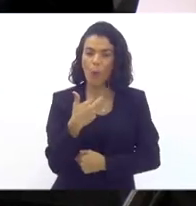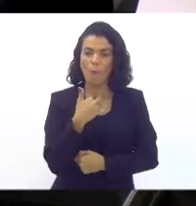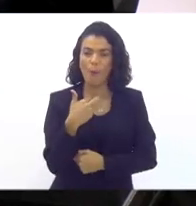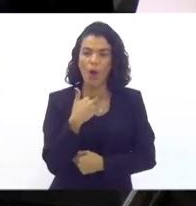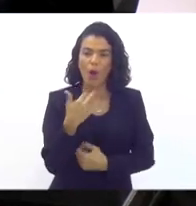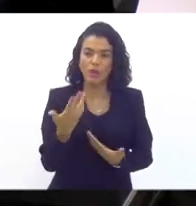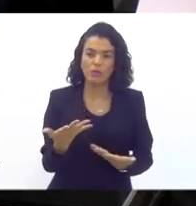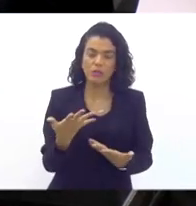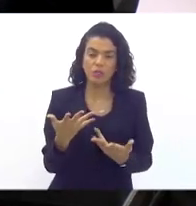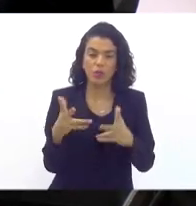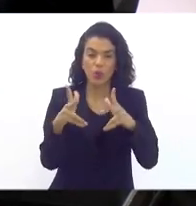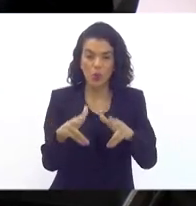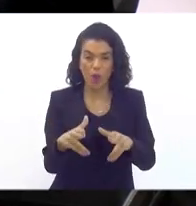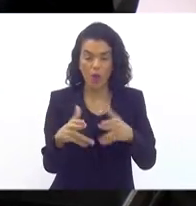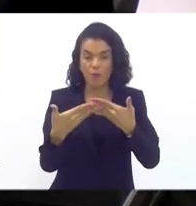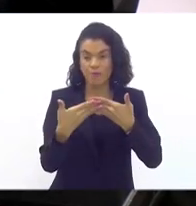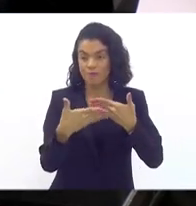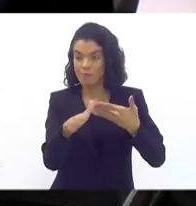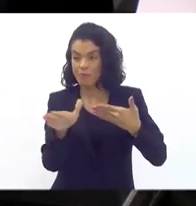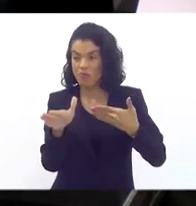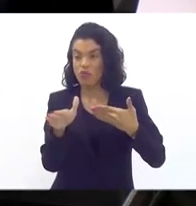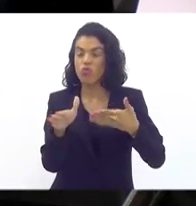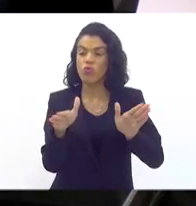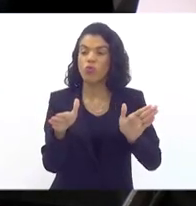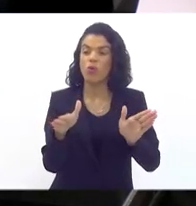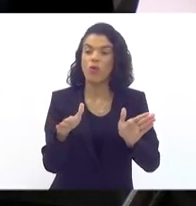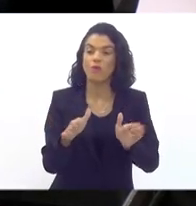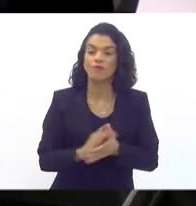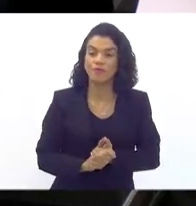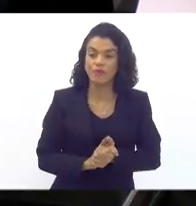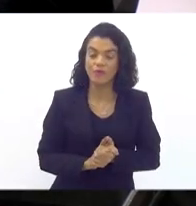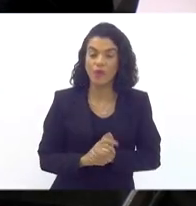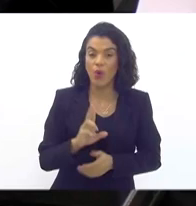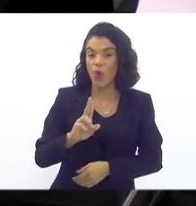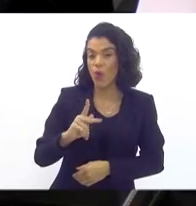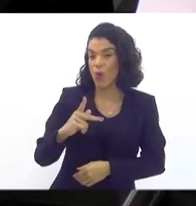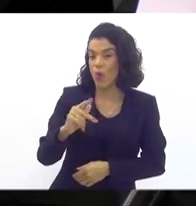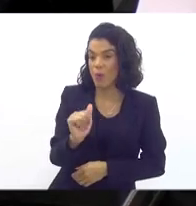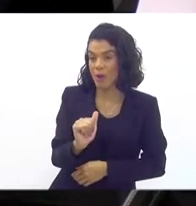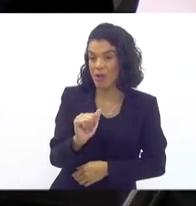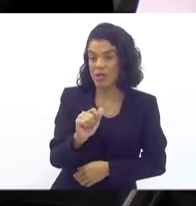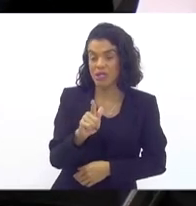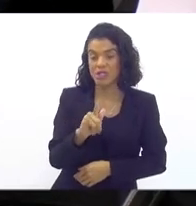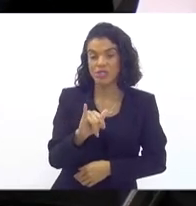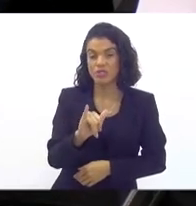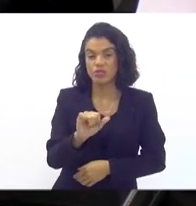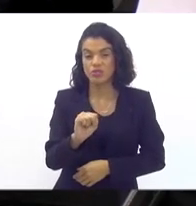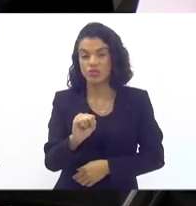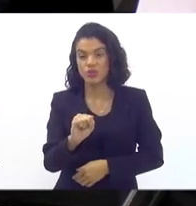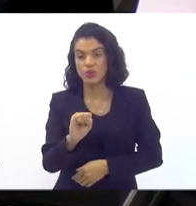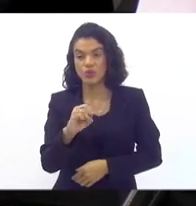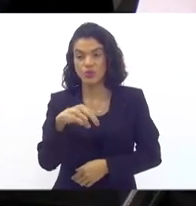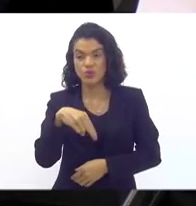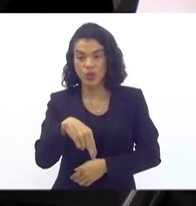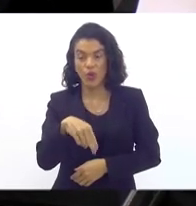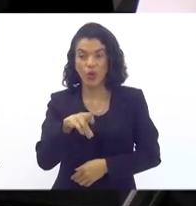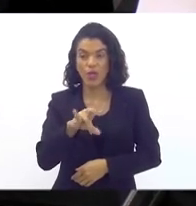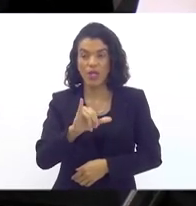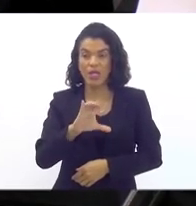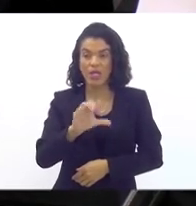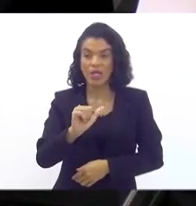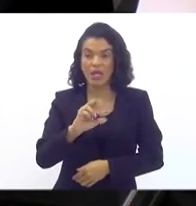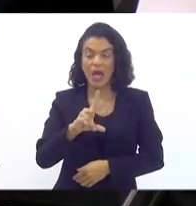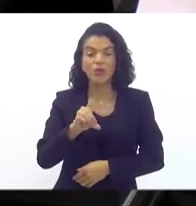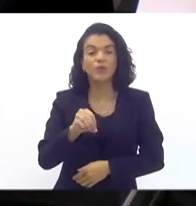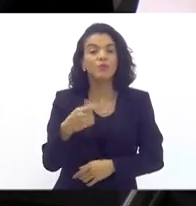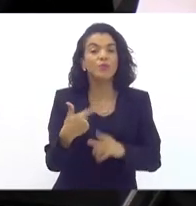como nós tivemos inaugurando Vereador a UPA lá do Gilson Ricardo e tive Aonde mandar meu pessoal para lá porque era meu